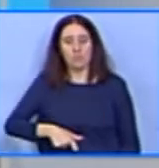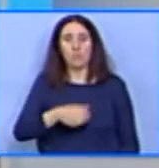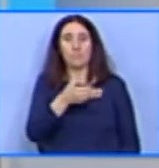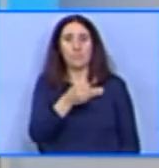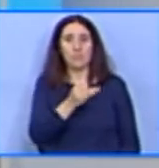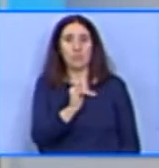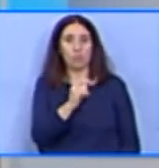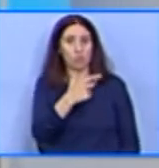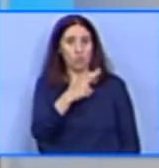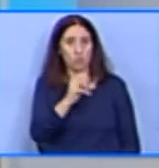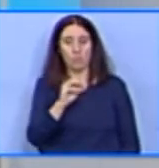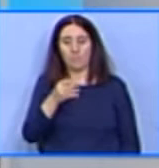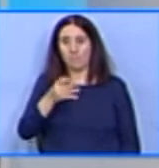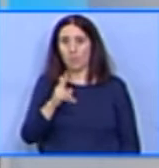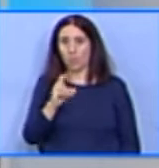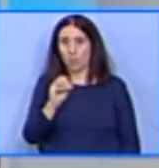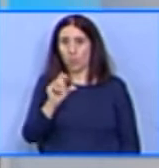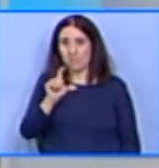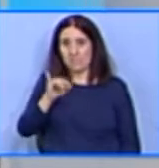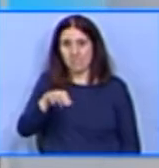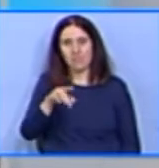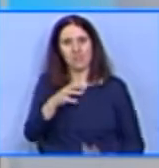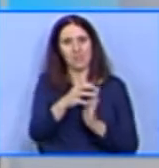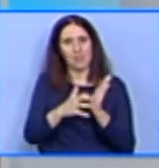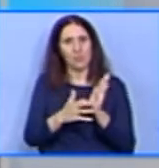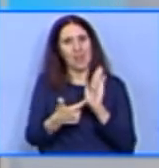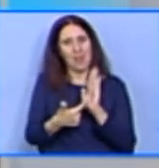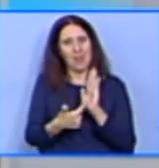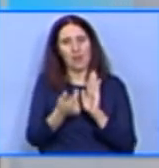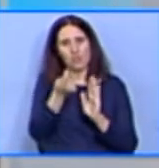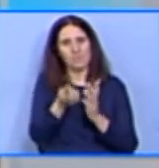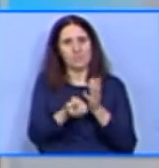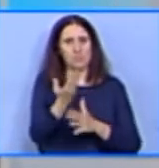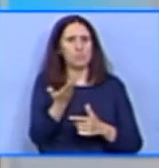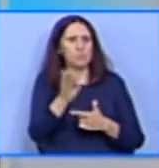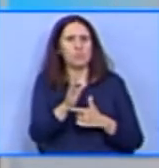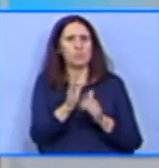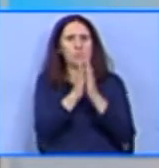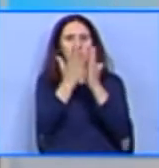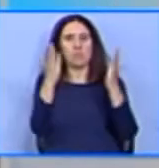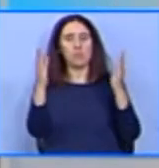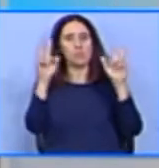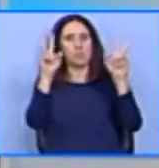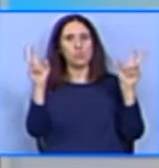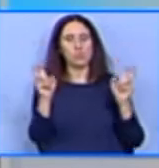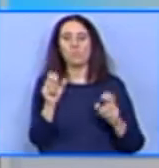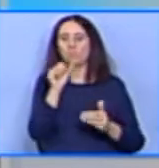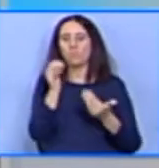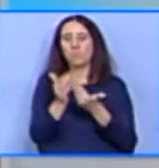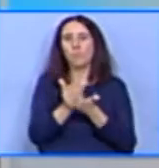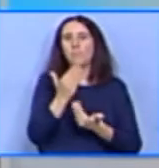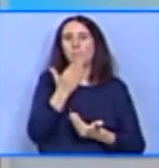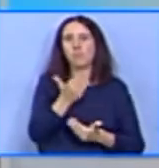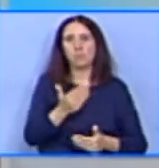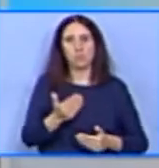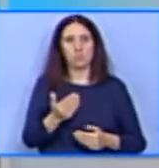deu origem a este pequenino texto. Mas temos, por exemplo, textos, trouxe aqui o catálogo, sobre morte a pedido. Uma temática